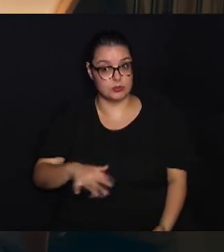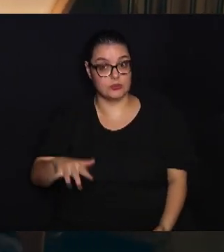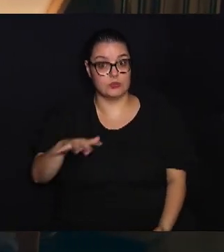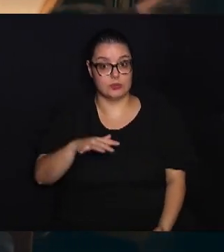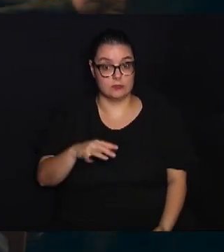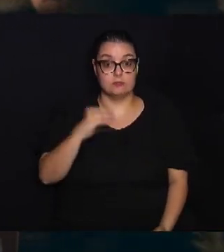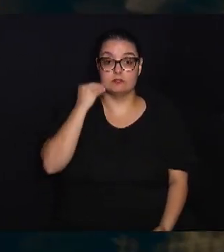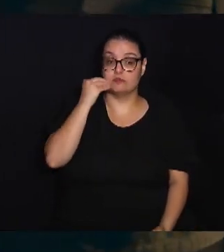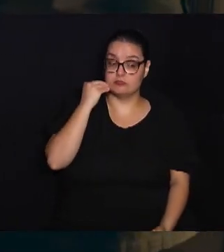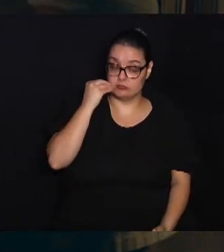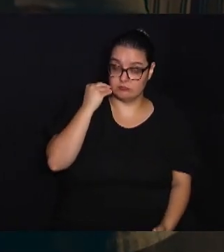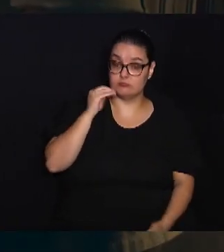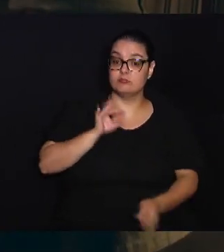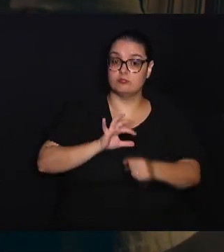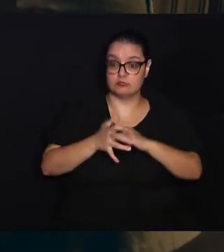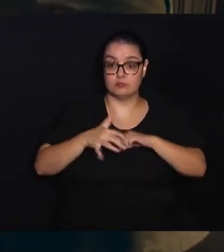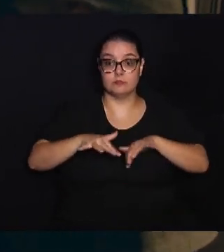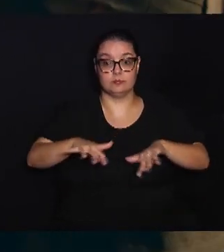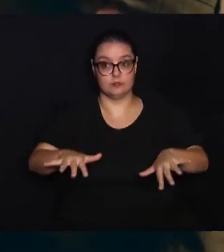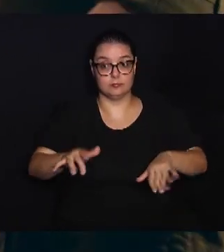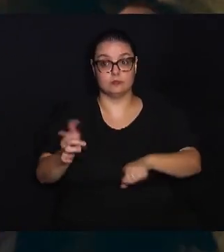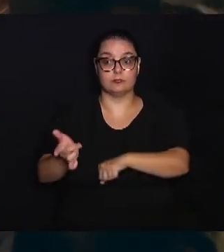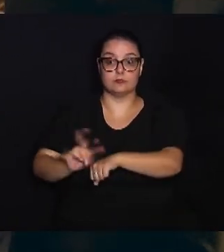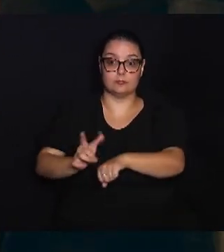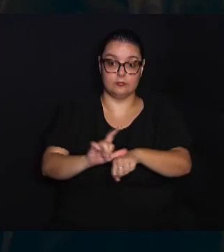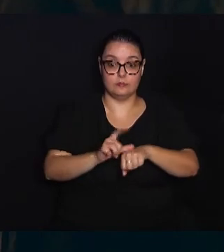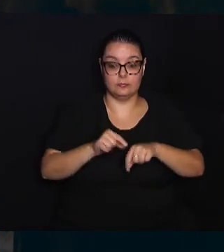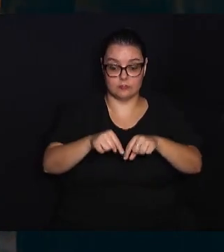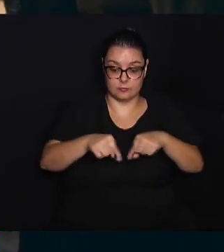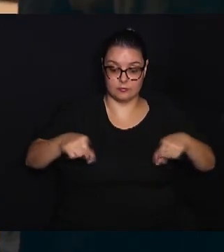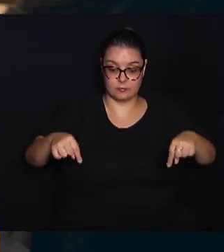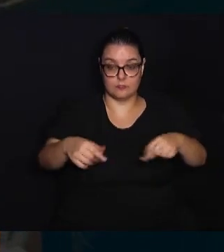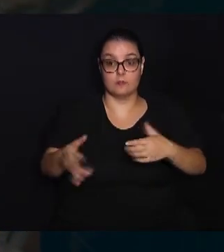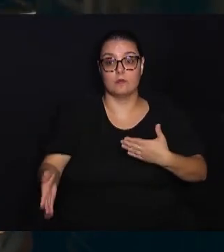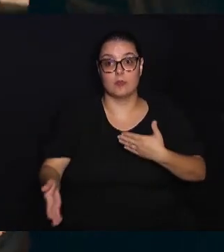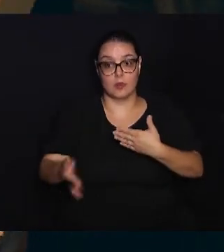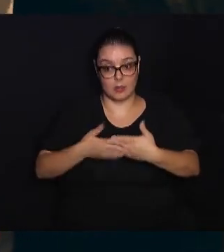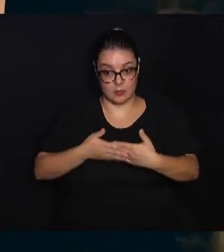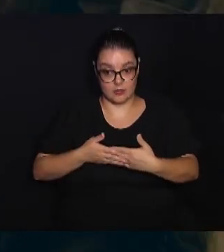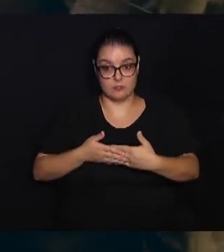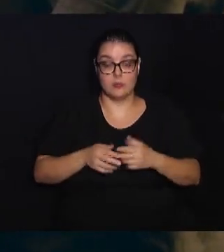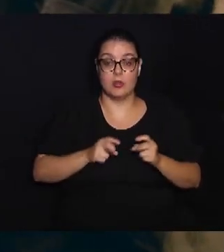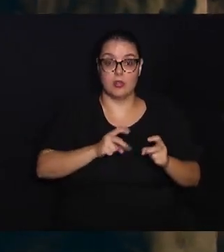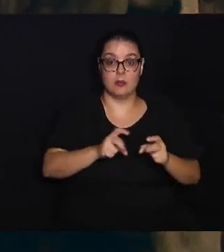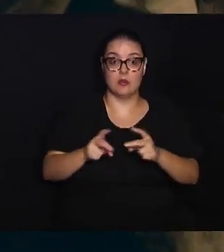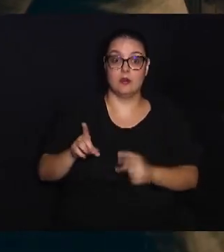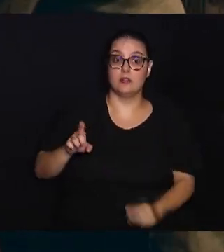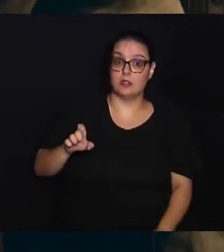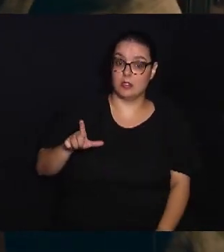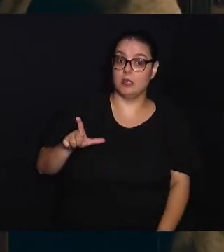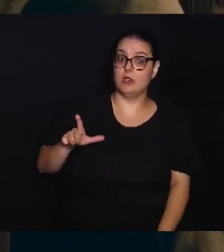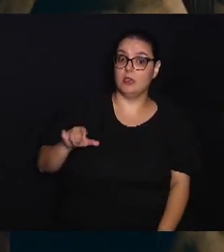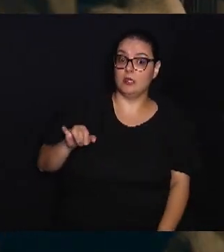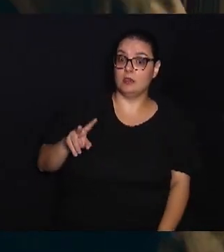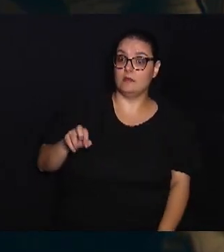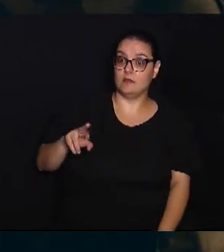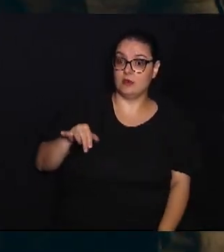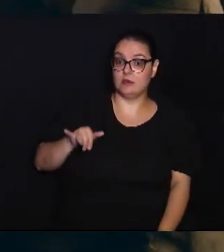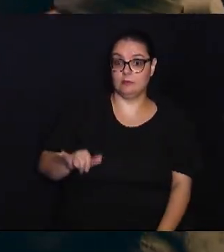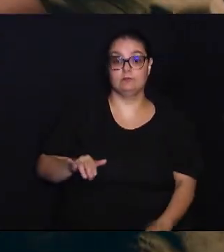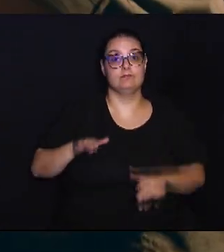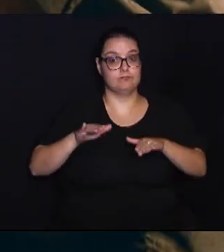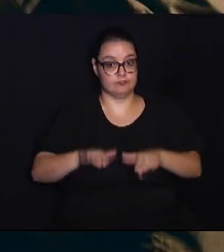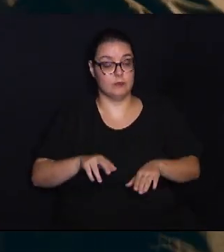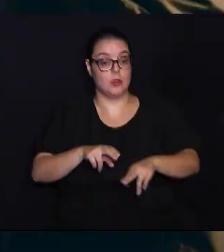de olho nesse nicho a experiência da pandemia em que as lojas e salões ficaram fechados a venda por delivery